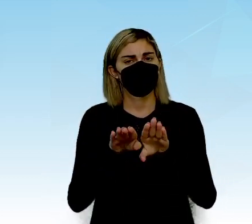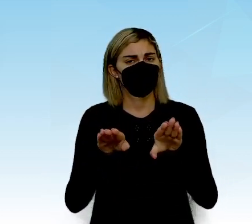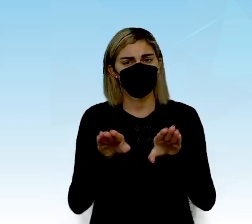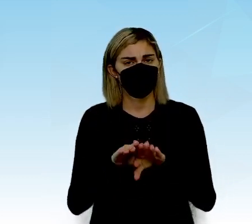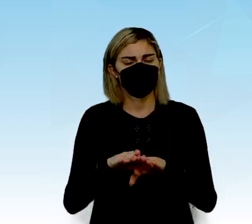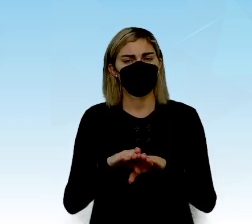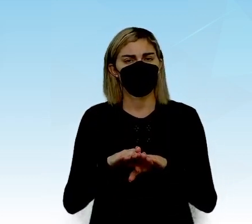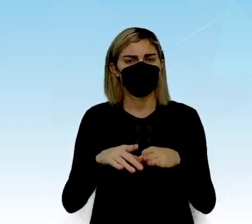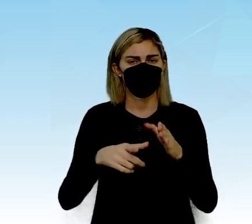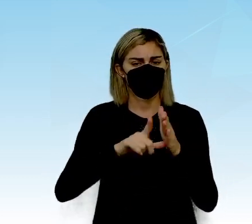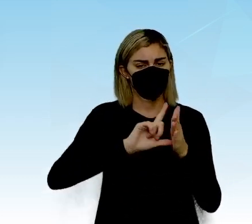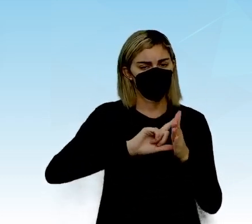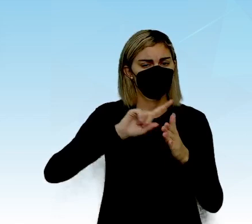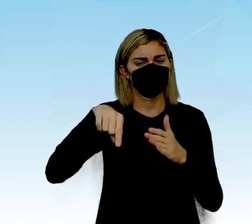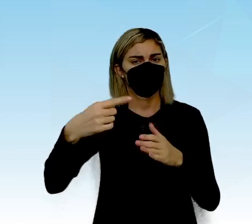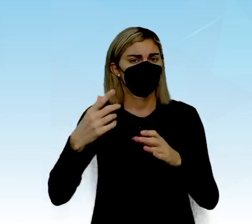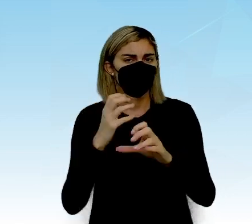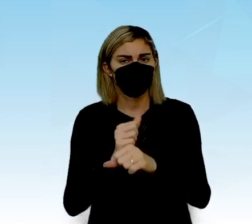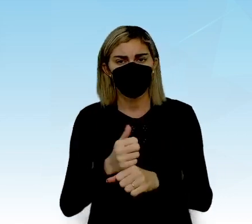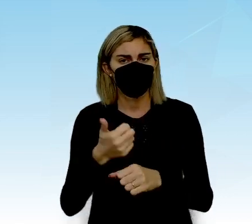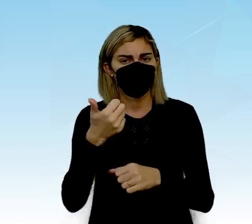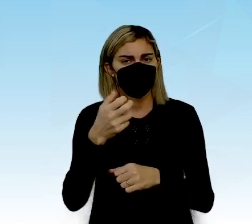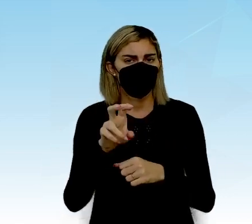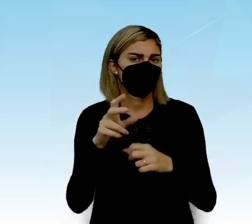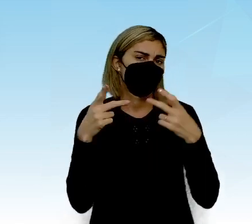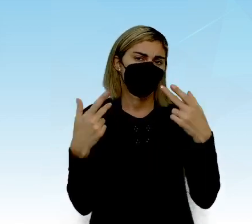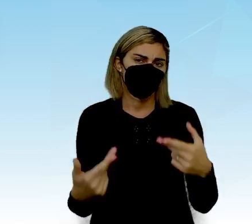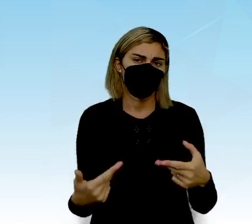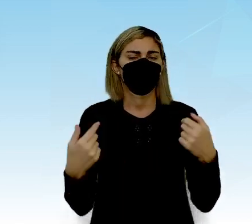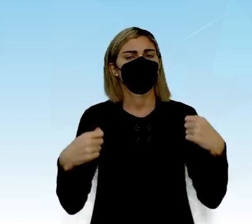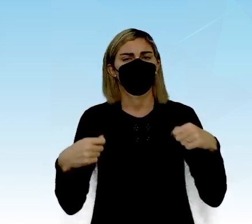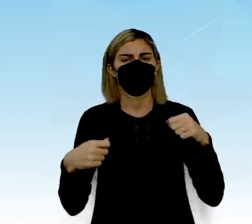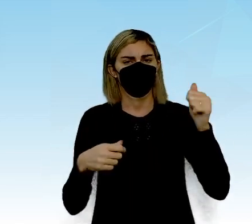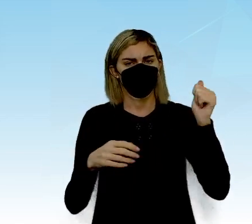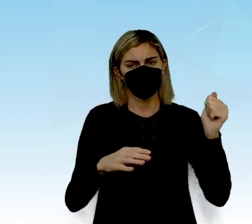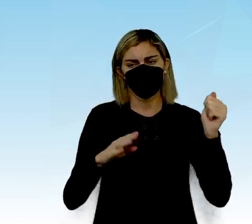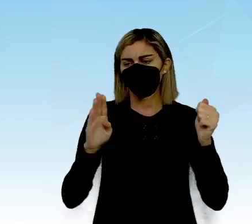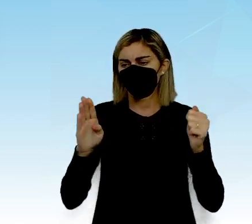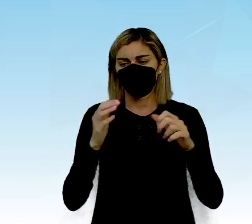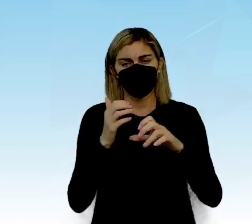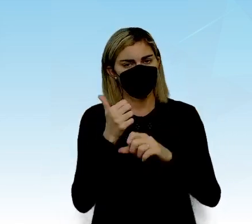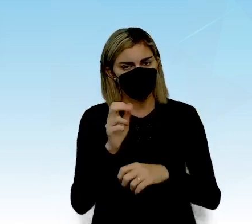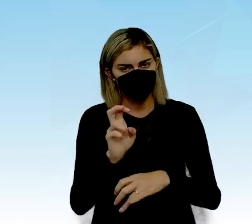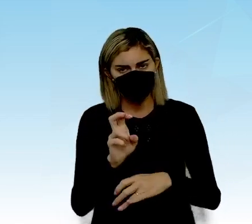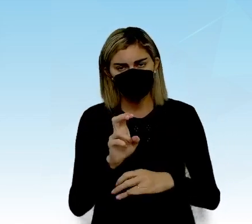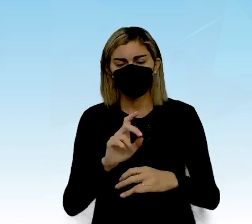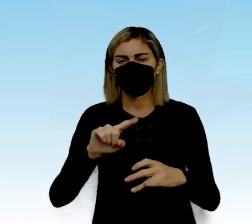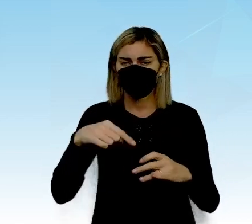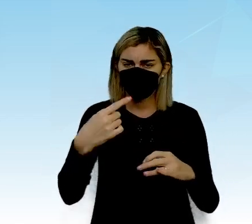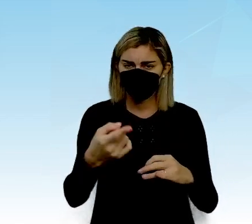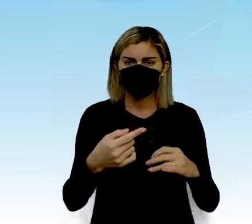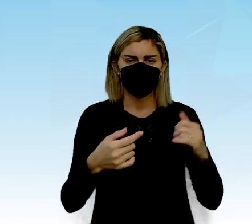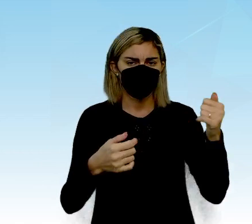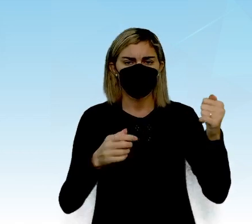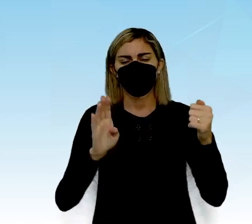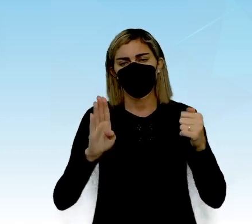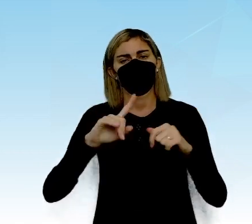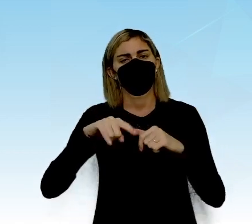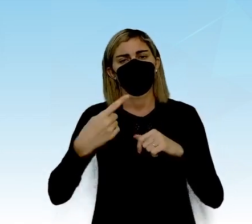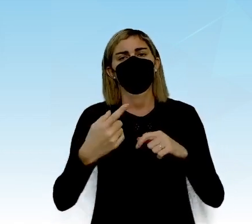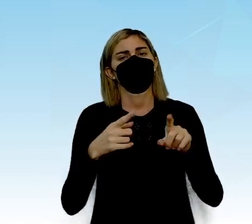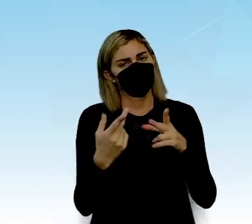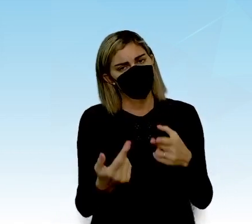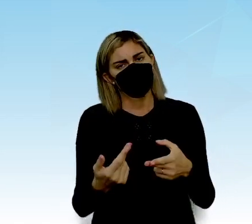da carga depois. Ou seja, A mais B antes deu 15. E A mais B depois é